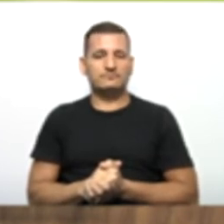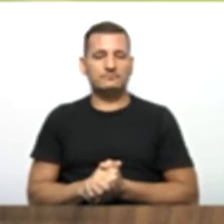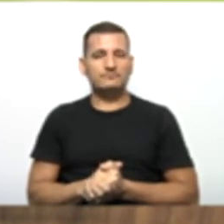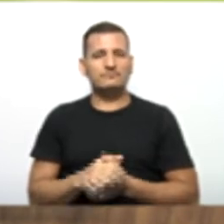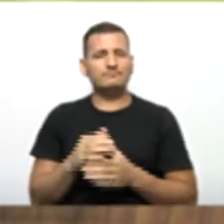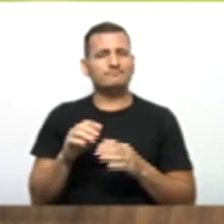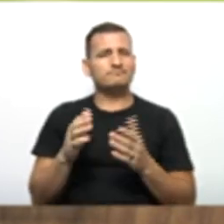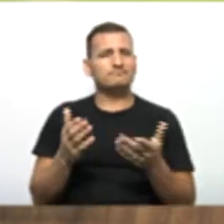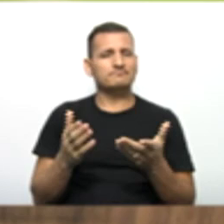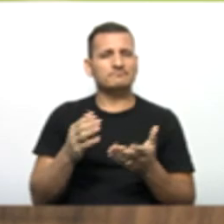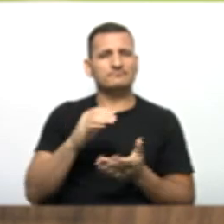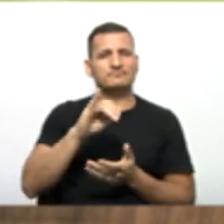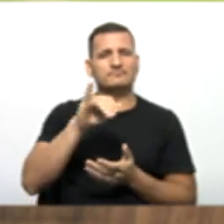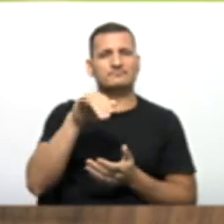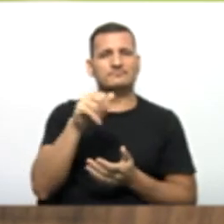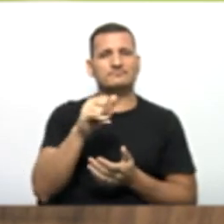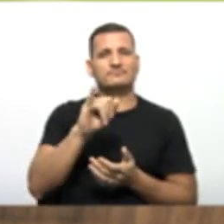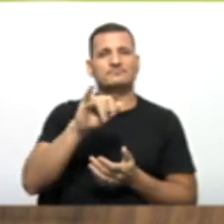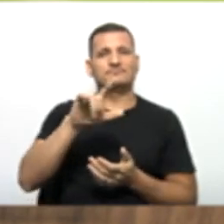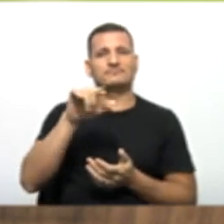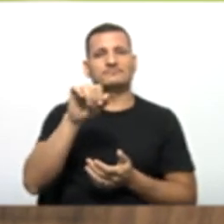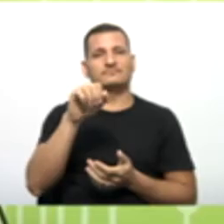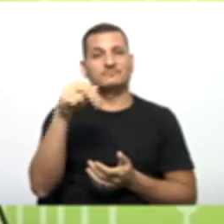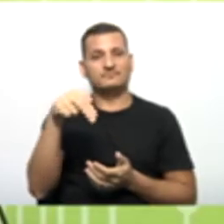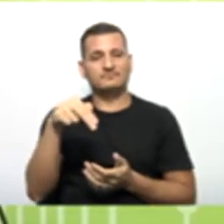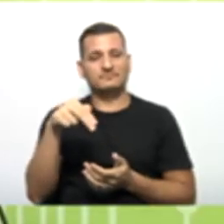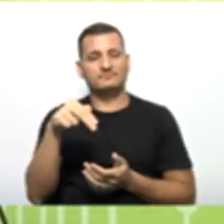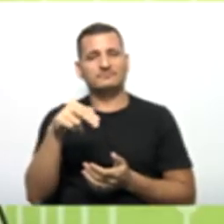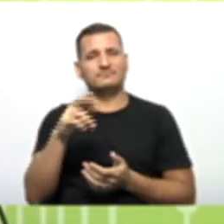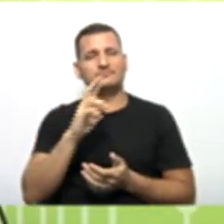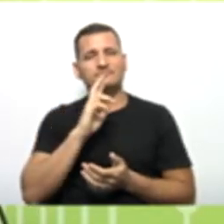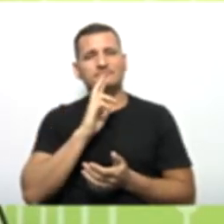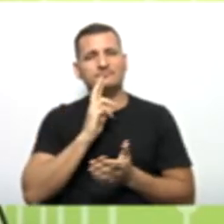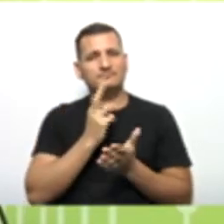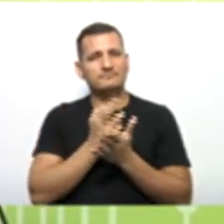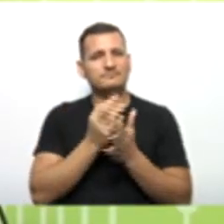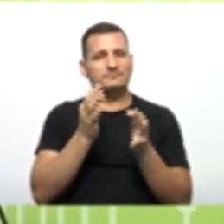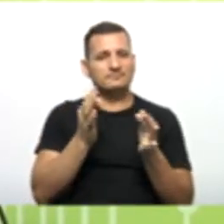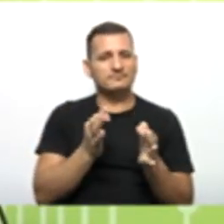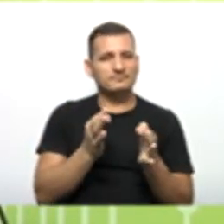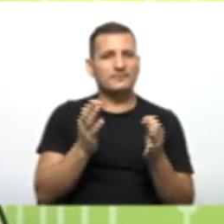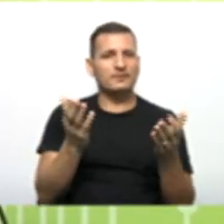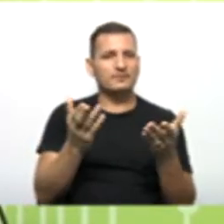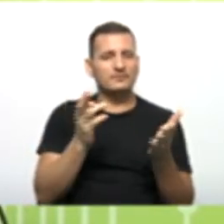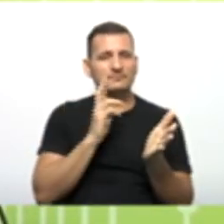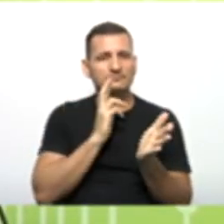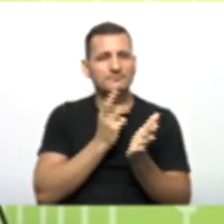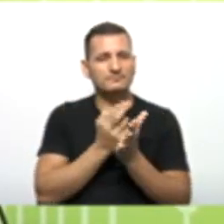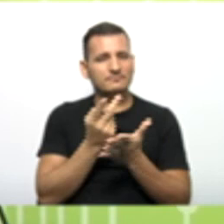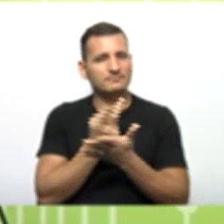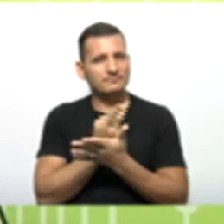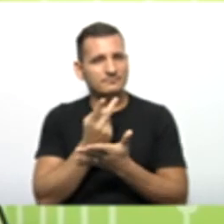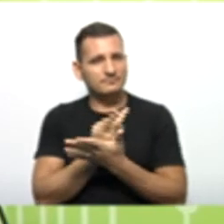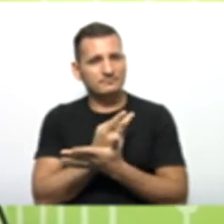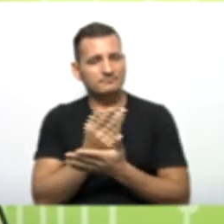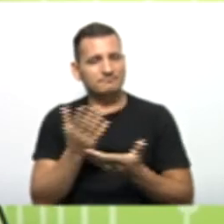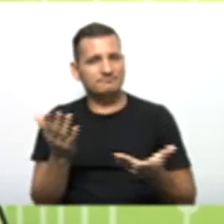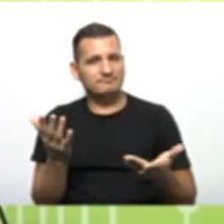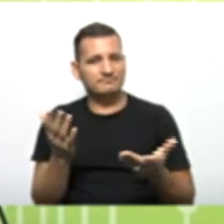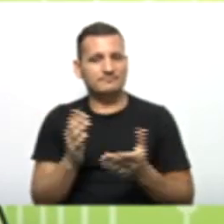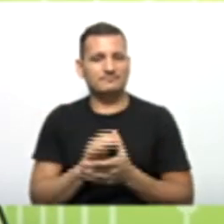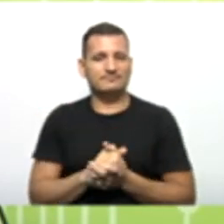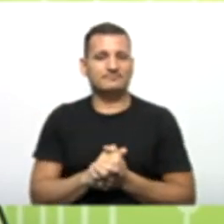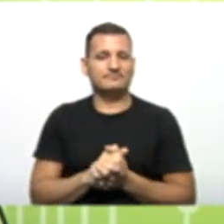uma resposta correta pra mim e agora você manda uma errada né gente eu